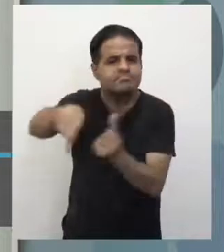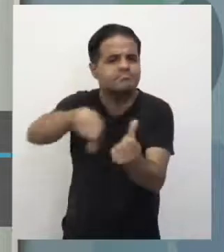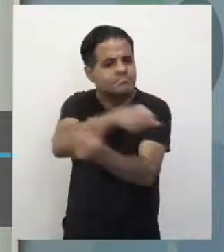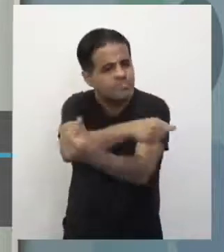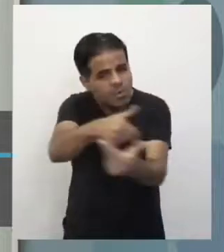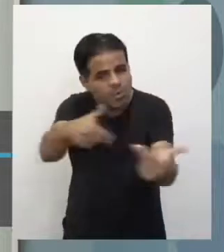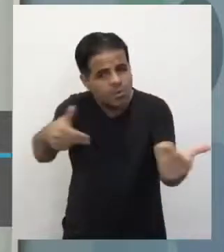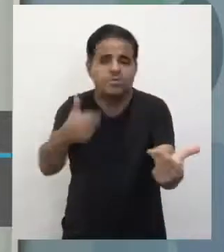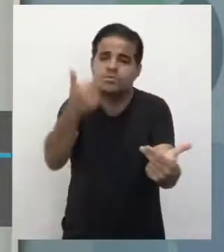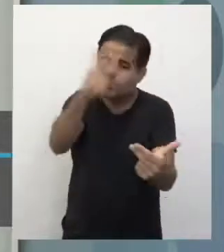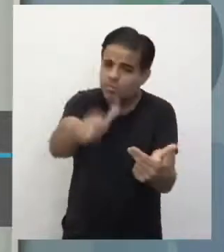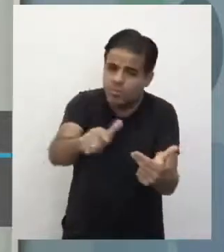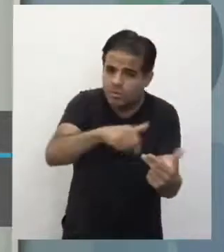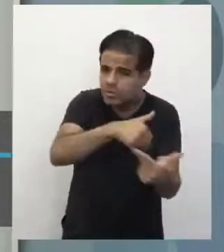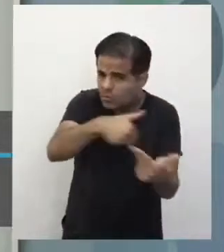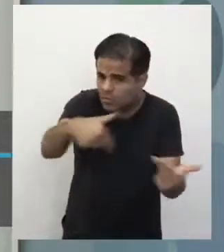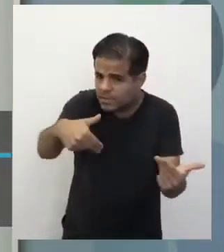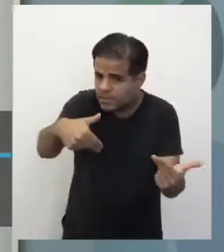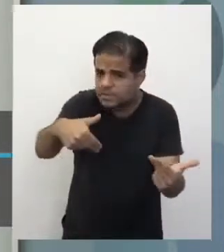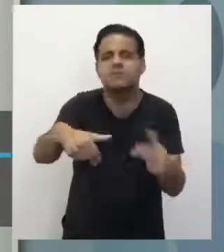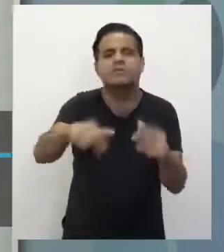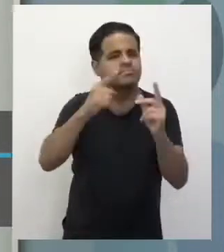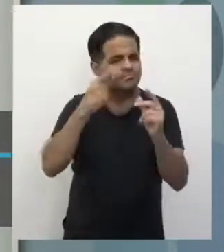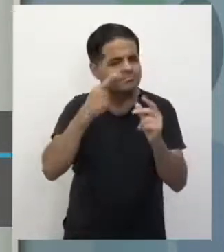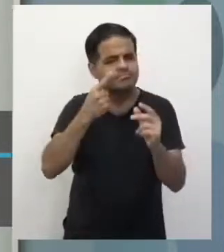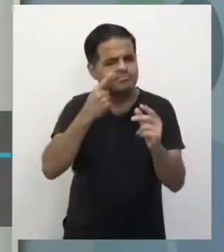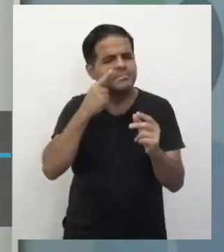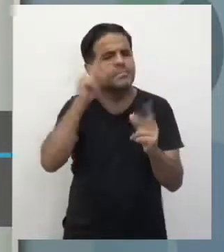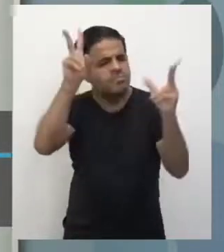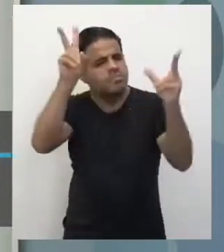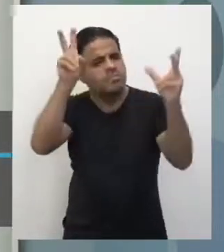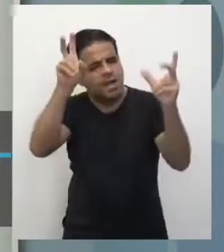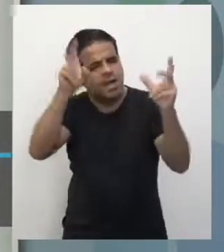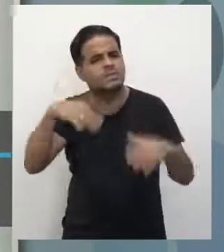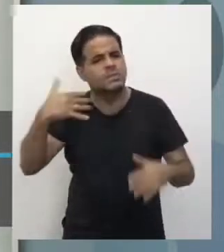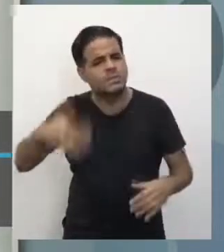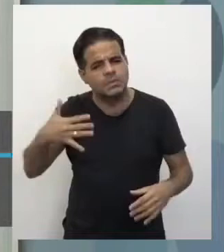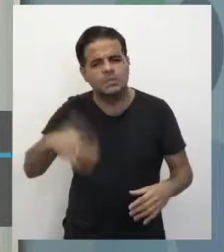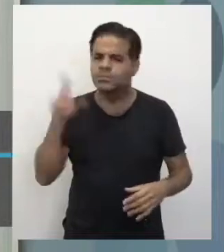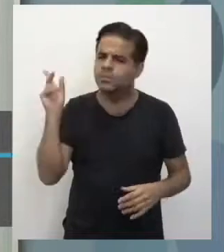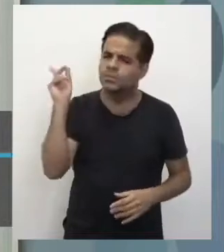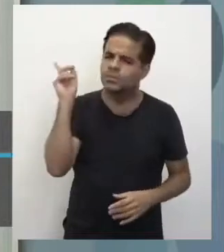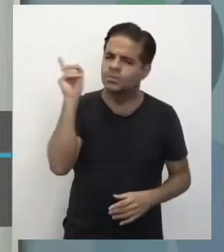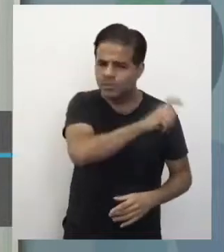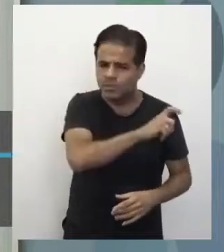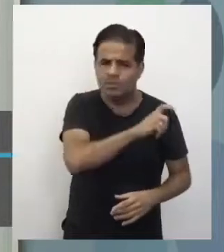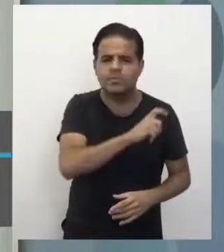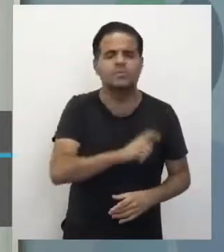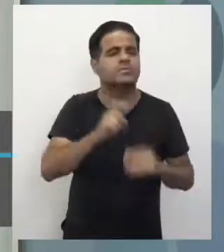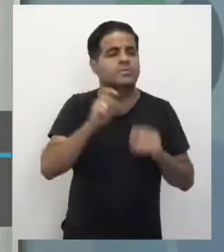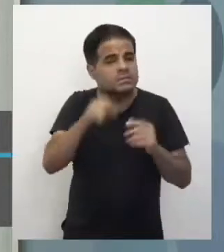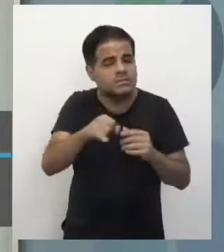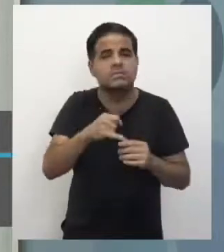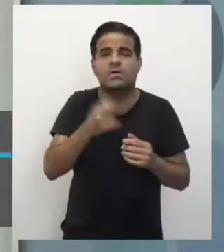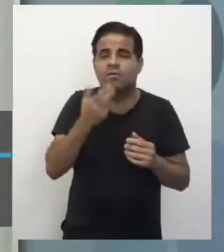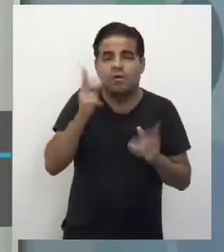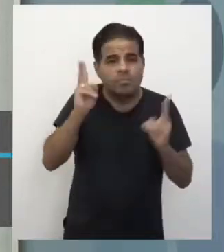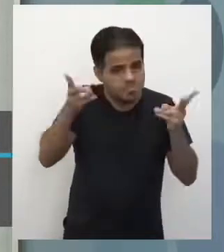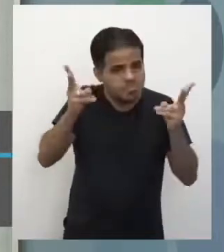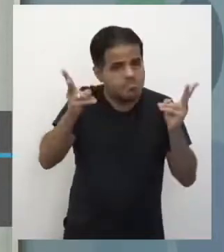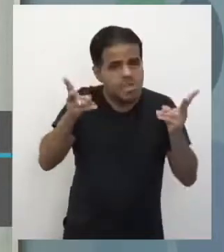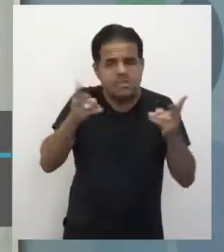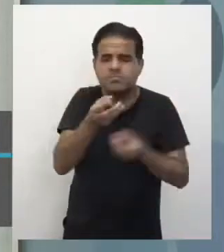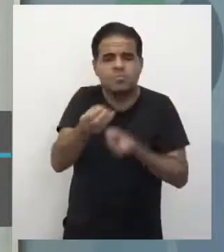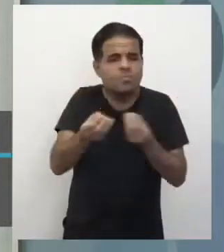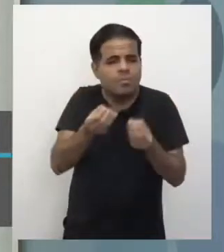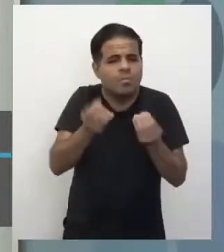que é numa outra coisa. Então, vejam como é uma questão complicadíssima. Né? Se eu digo que é o mesmo,